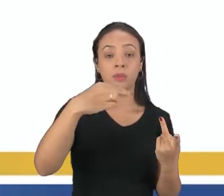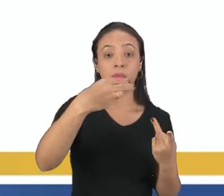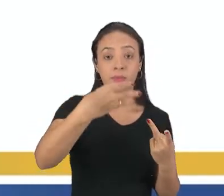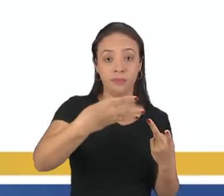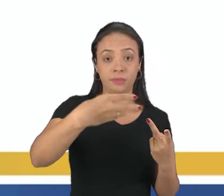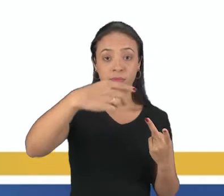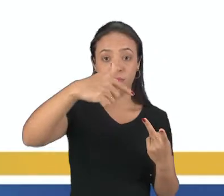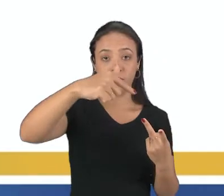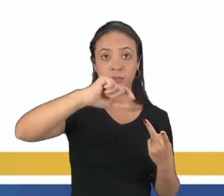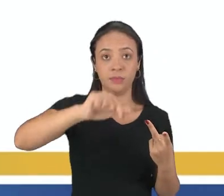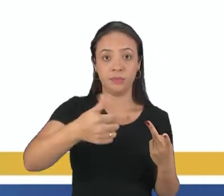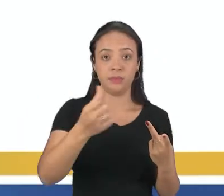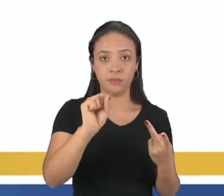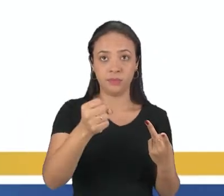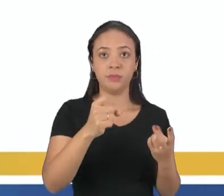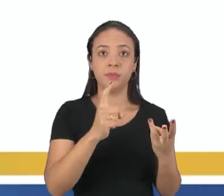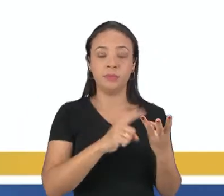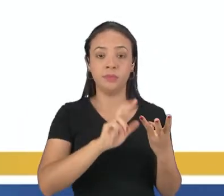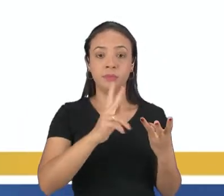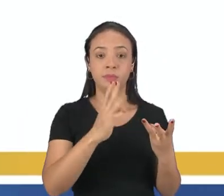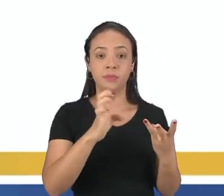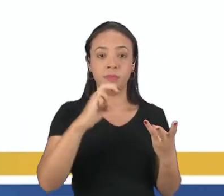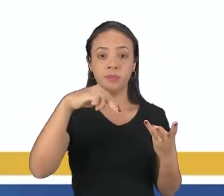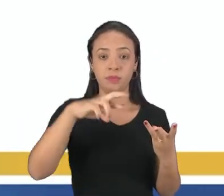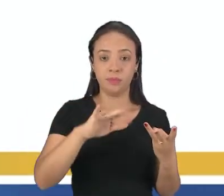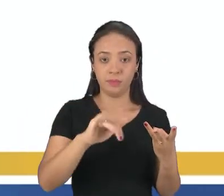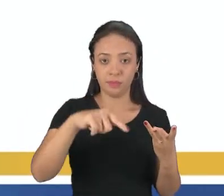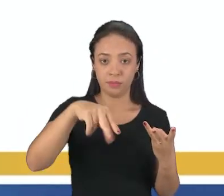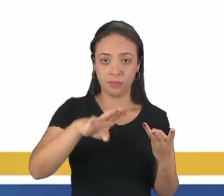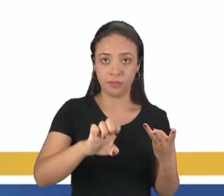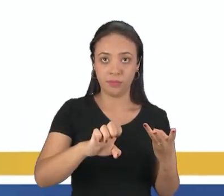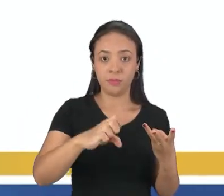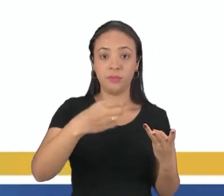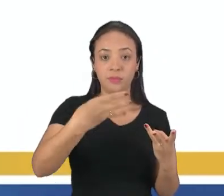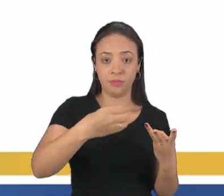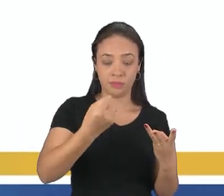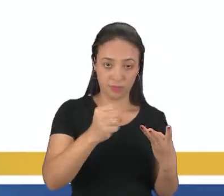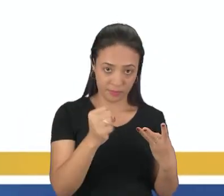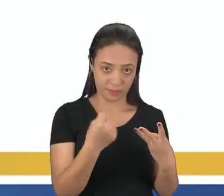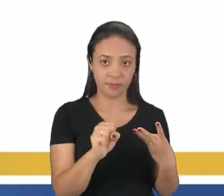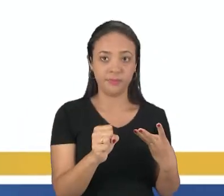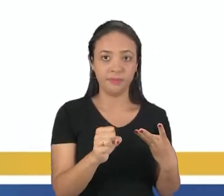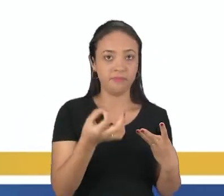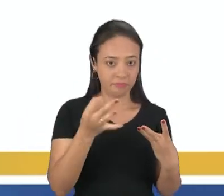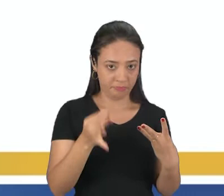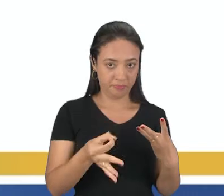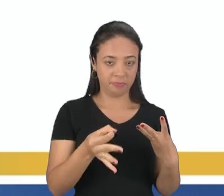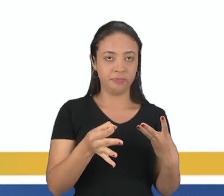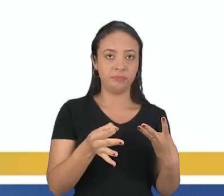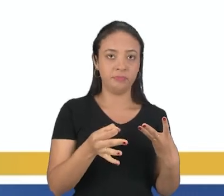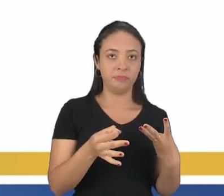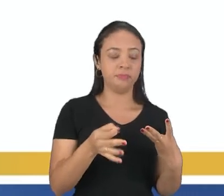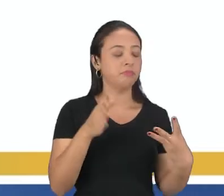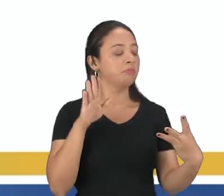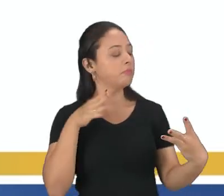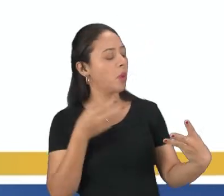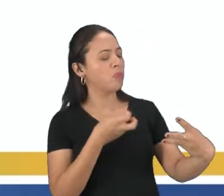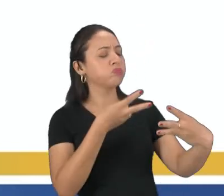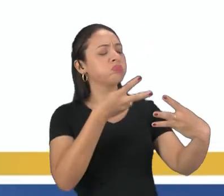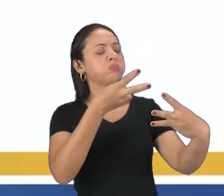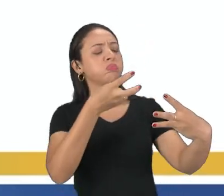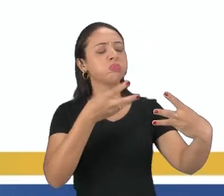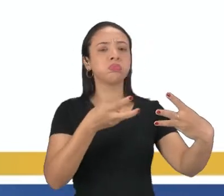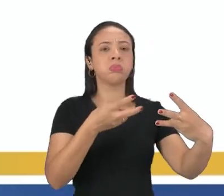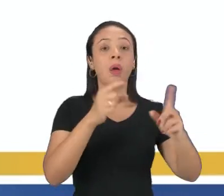37,8 graus Celsius. E de Henrique? 38 graus Celsius, né? Analisando,